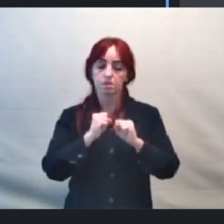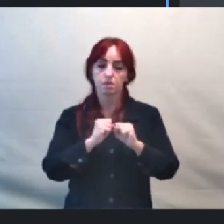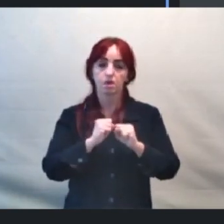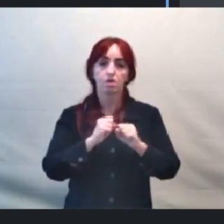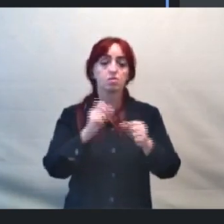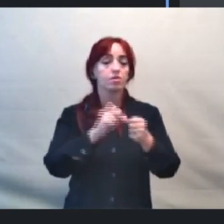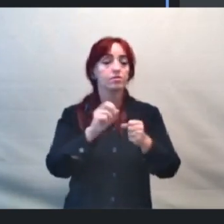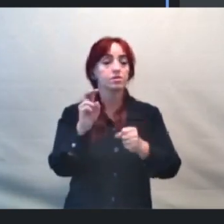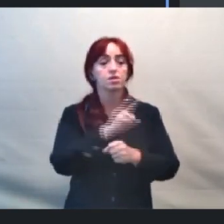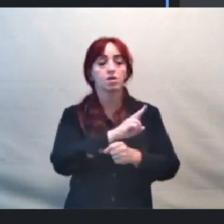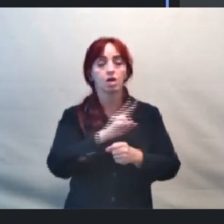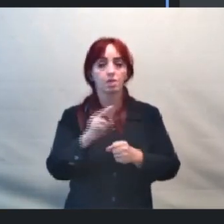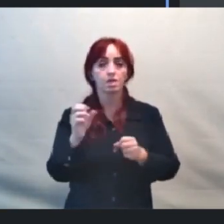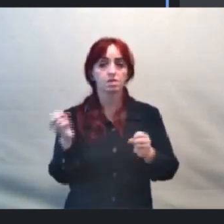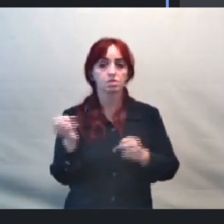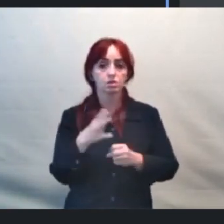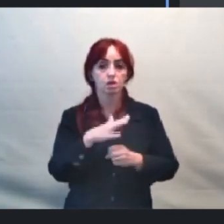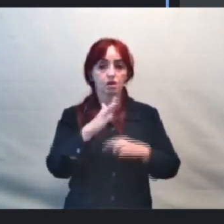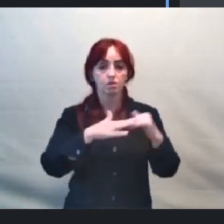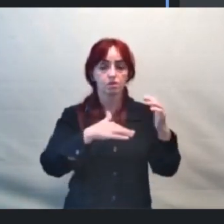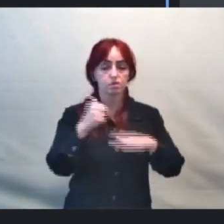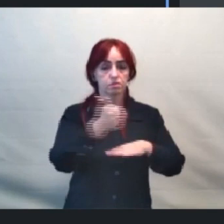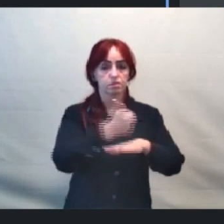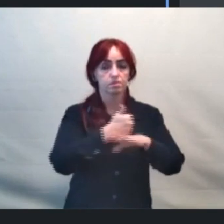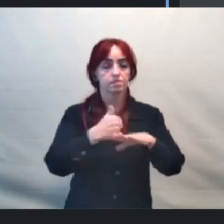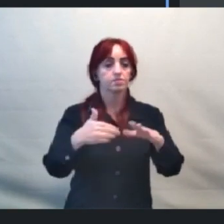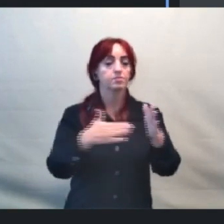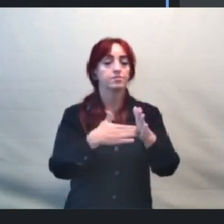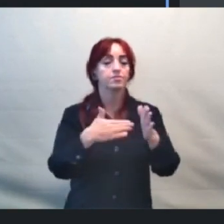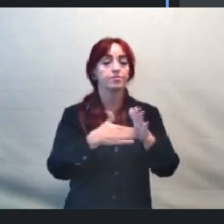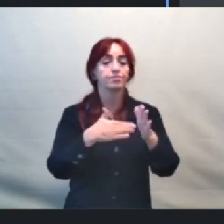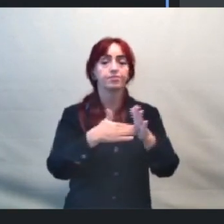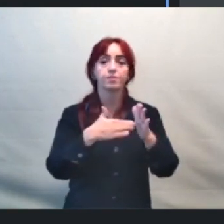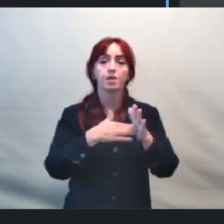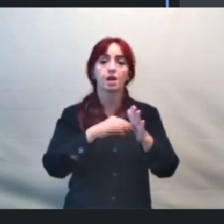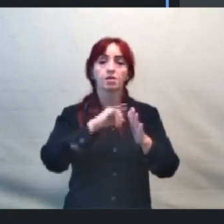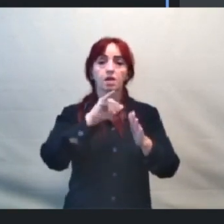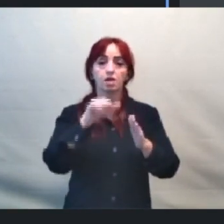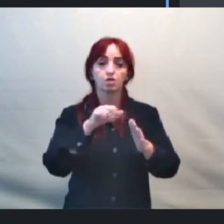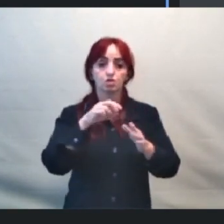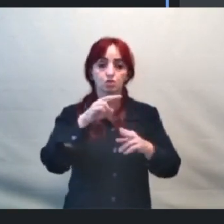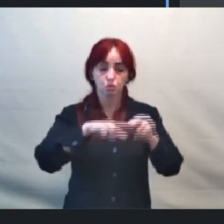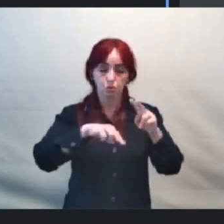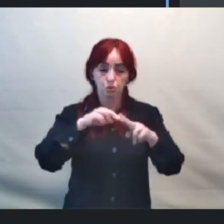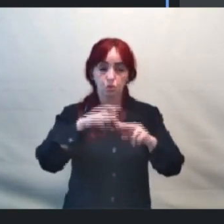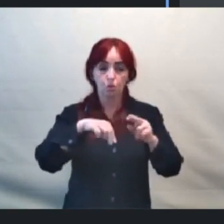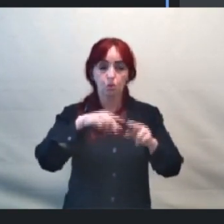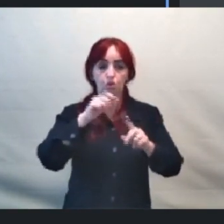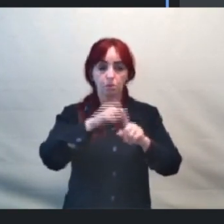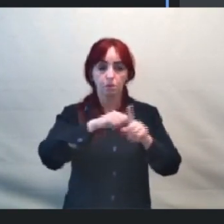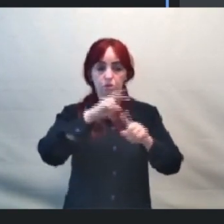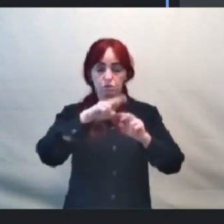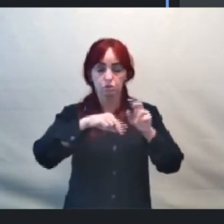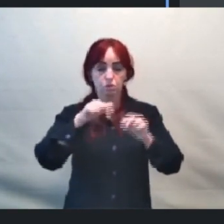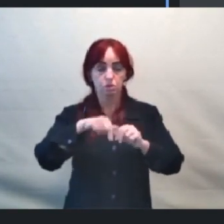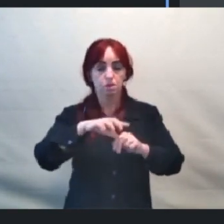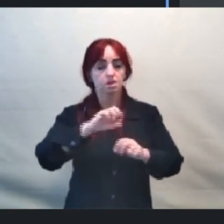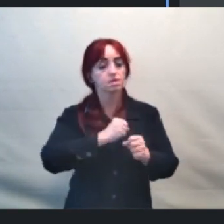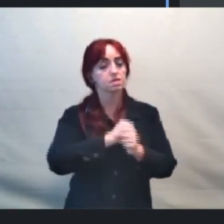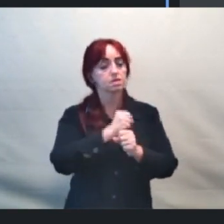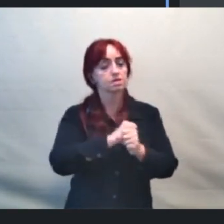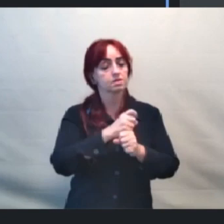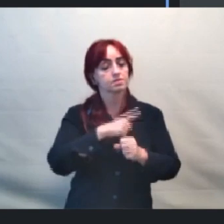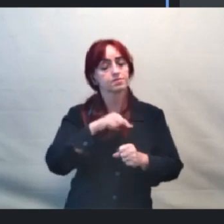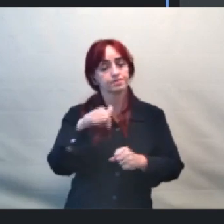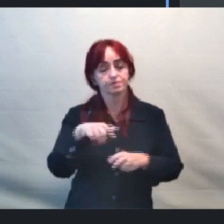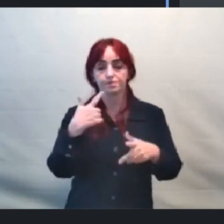de novos profissionais até junho desse ano. Então, a gente tem essa situação, além da situação